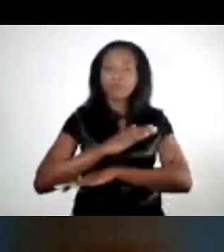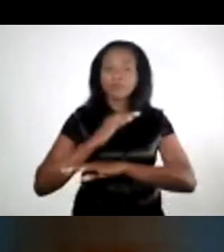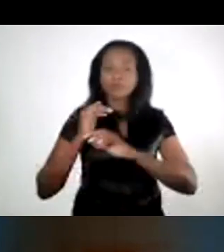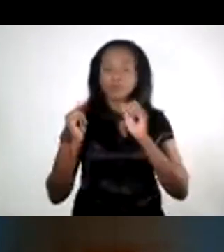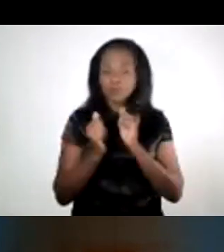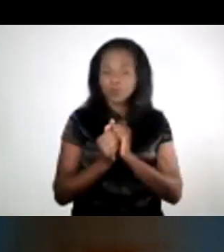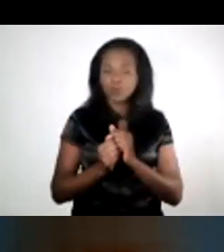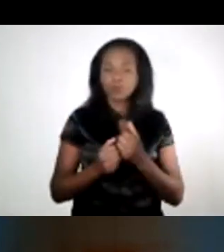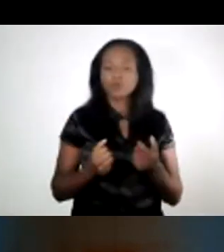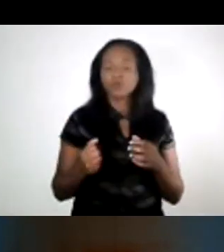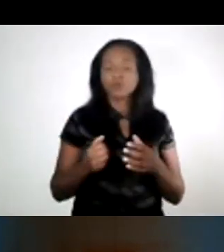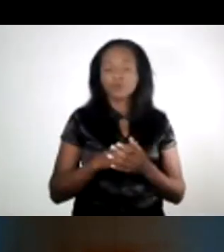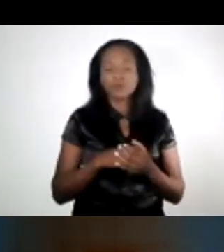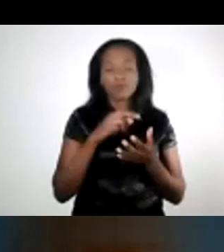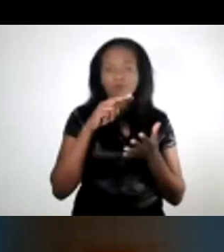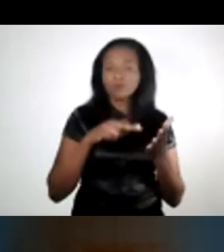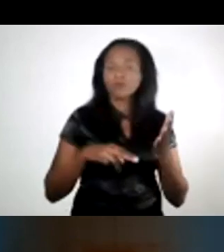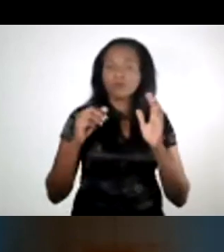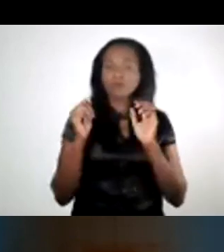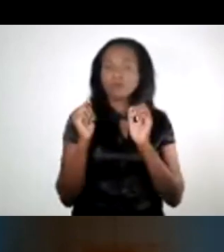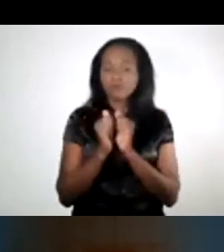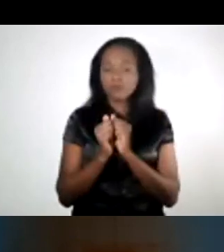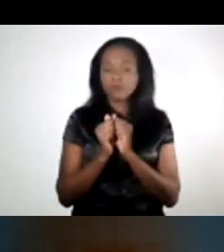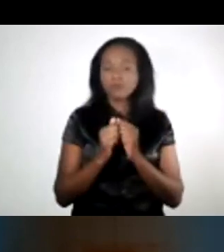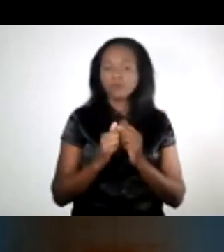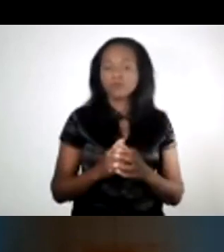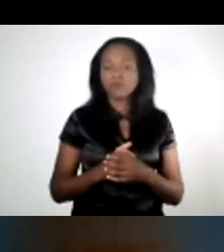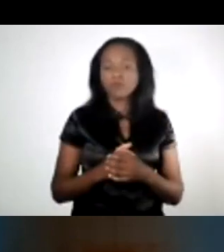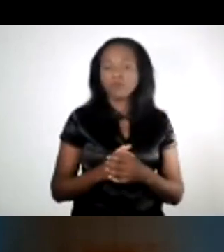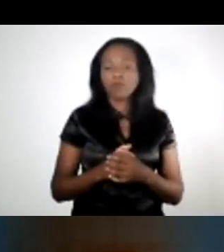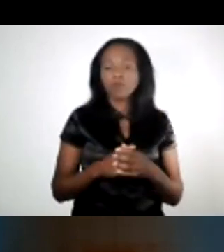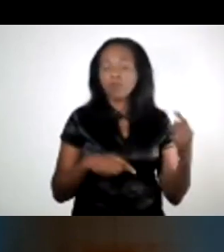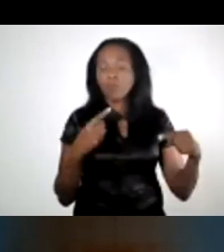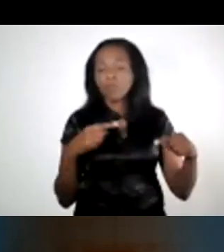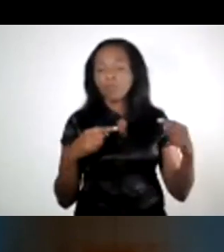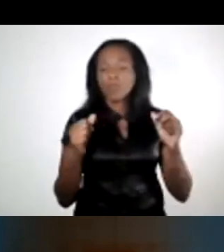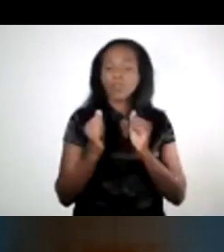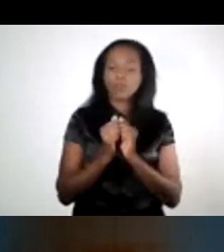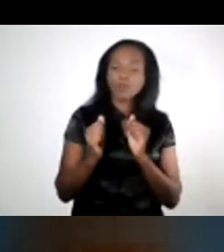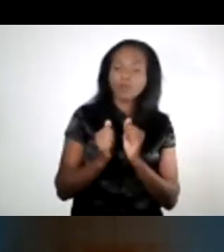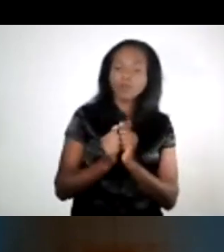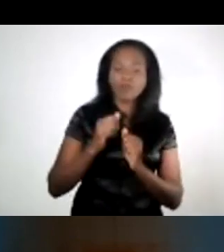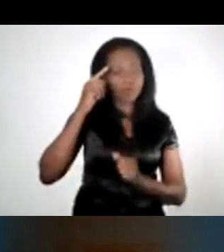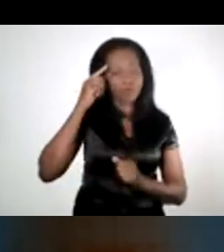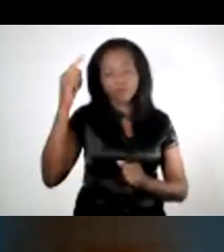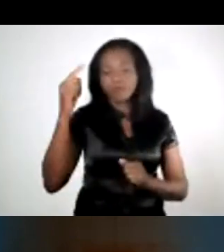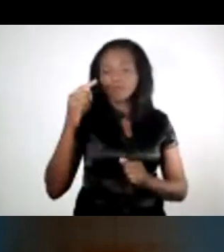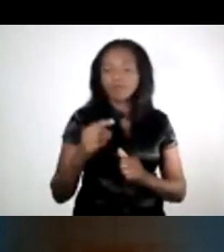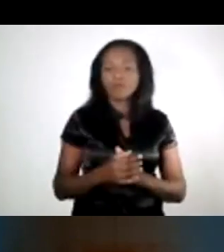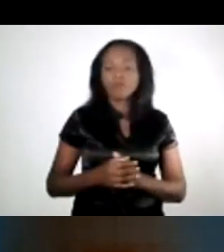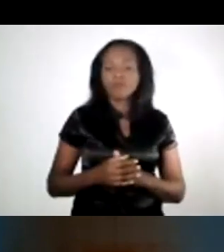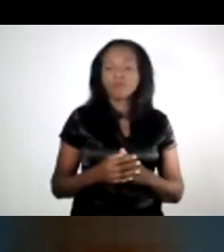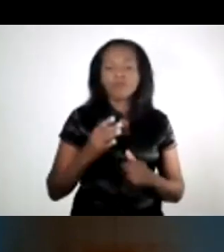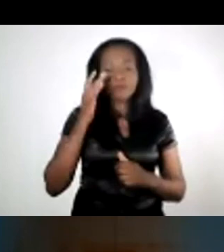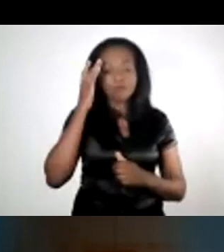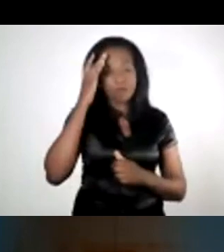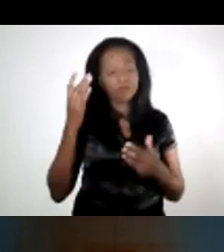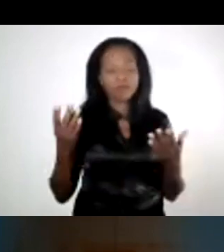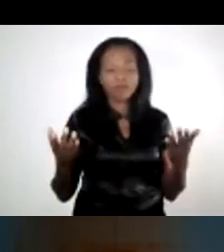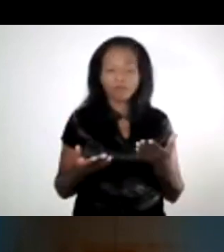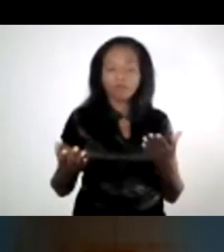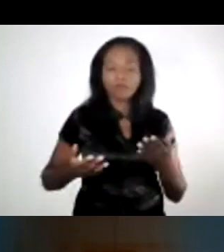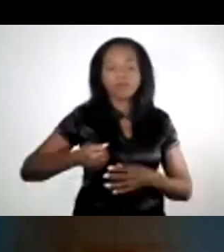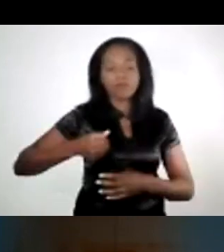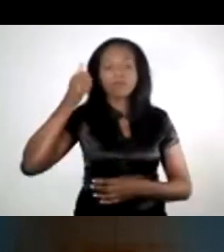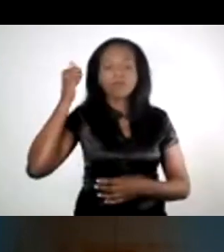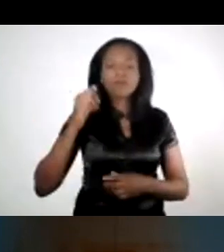ler junto e discutir junto, né? E pensar. E acho que agora a gente está melhor